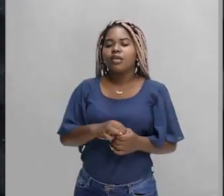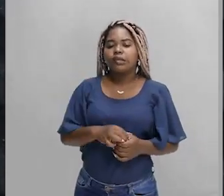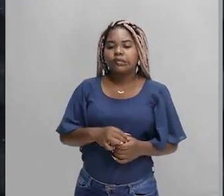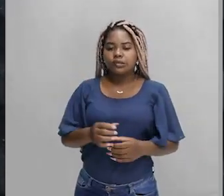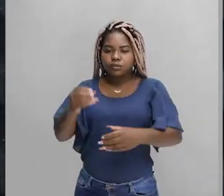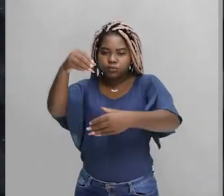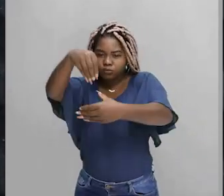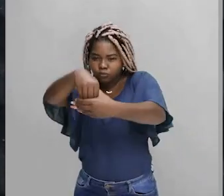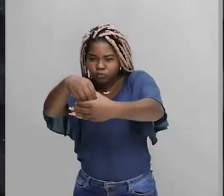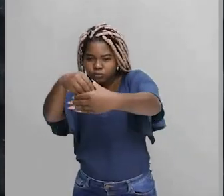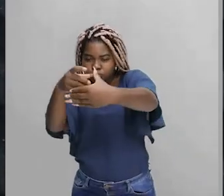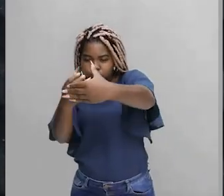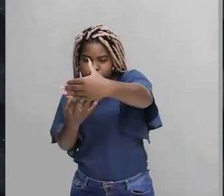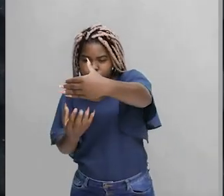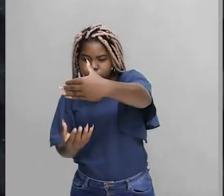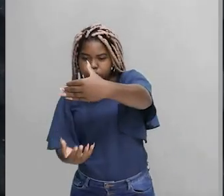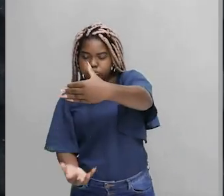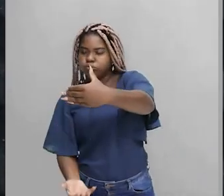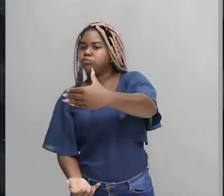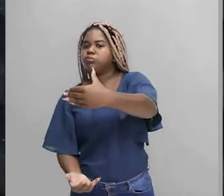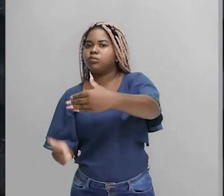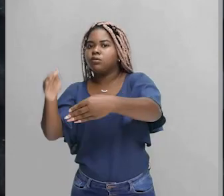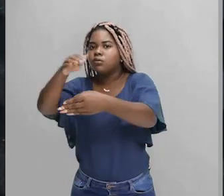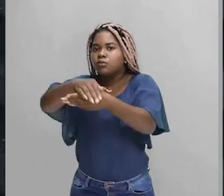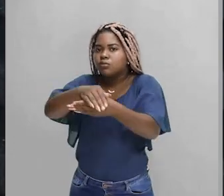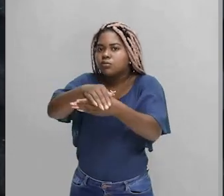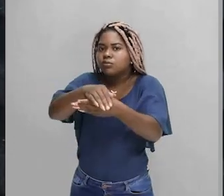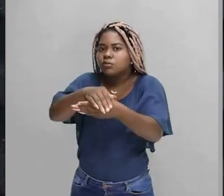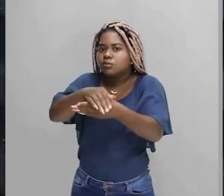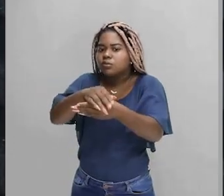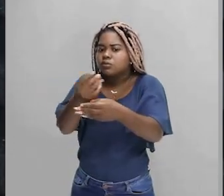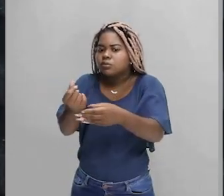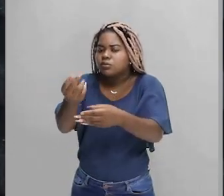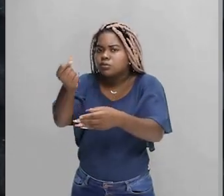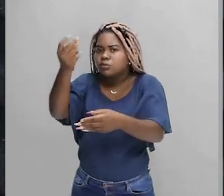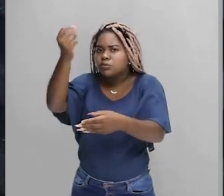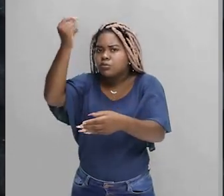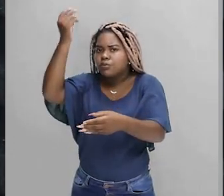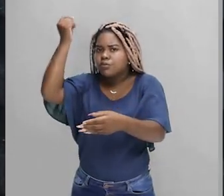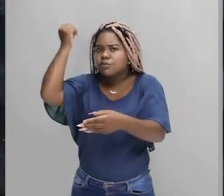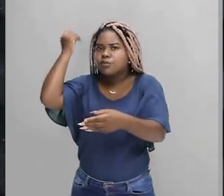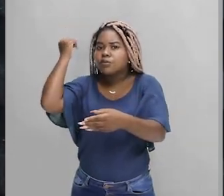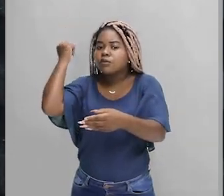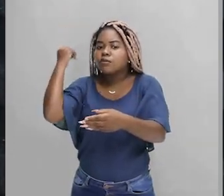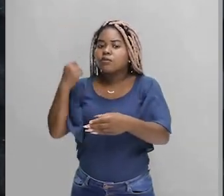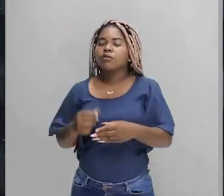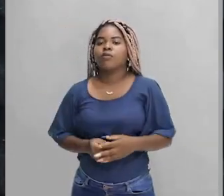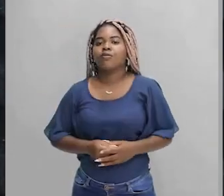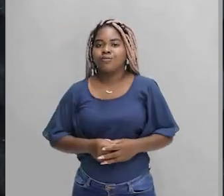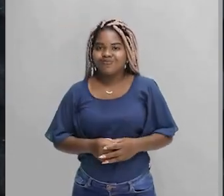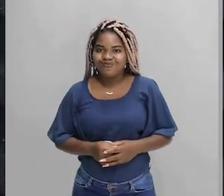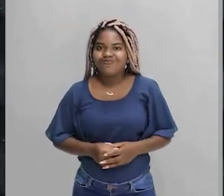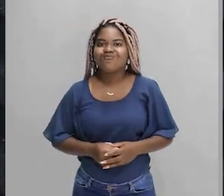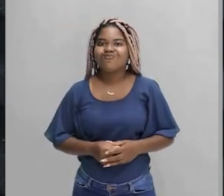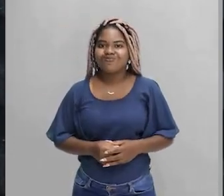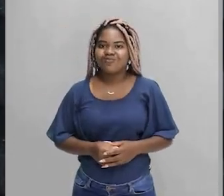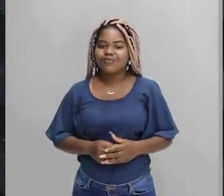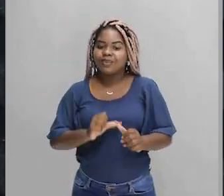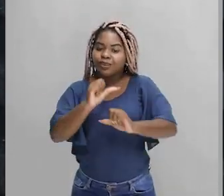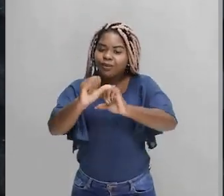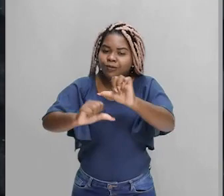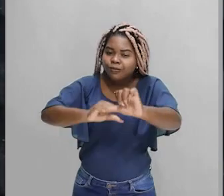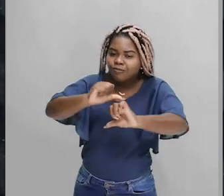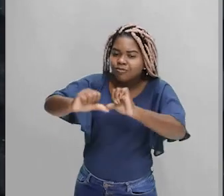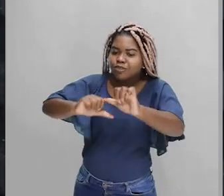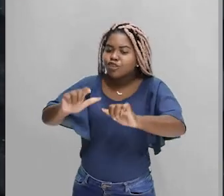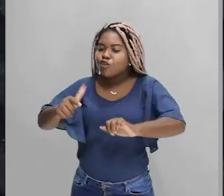ali, ó, expostos sobre alta pressão e temperatura sobre um longo tempo. E eles vão se consolidar e vão se transformar